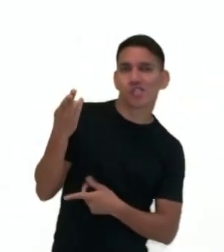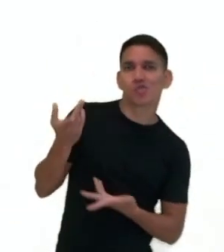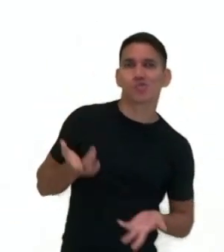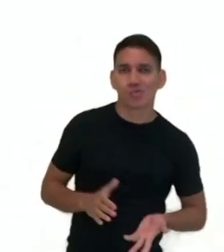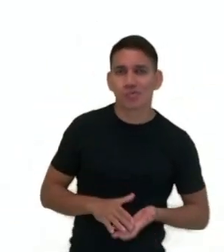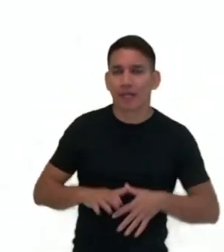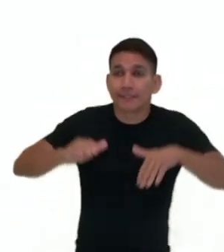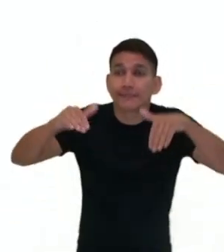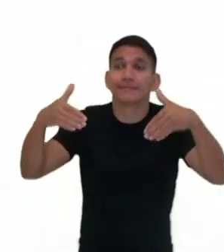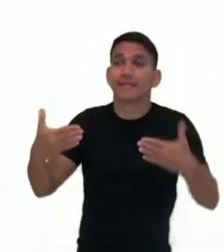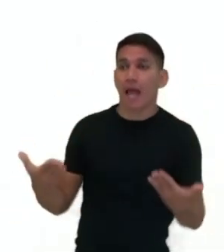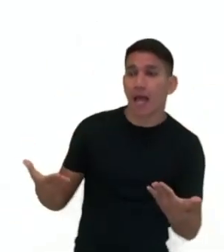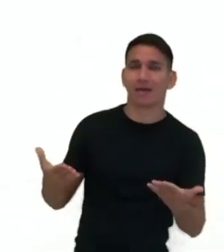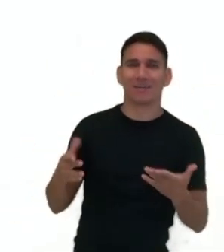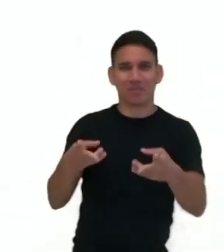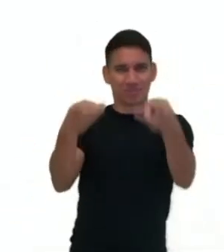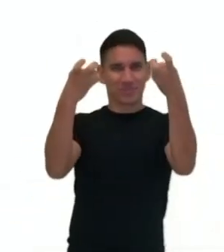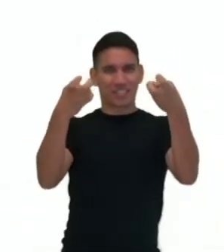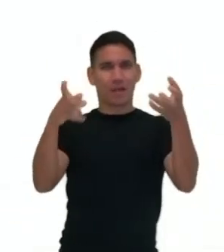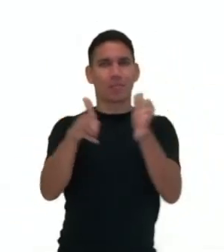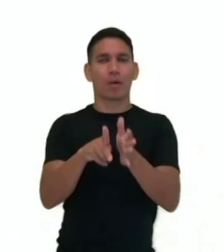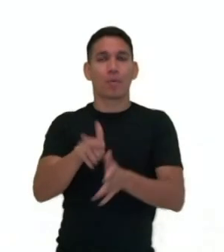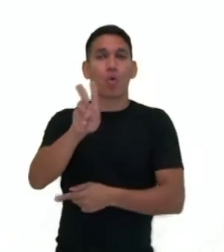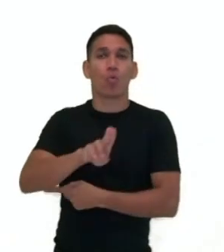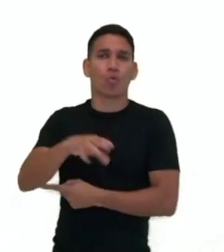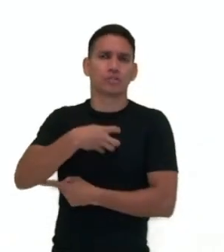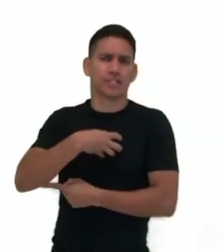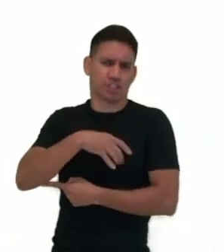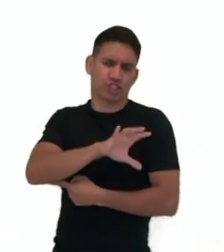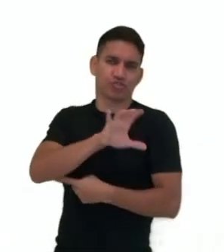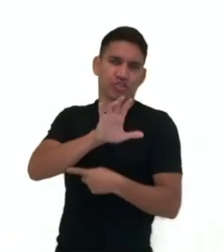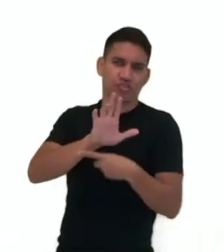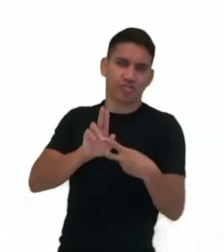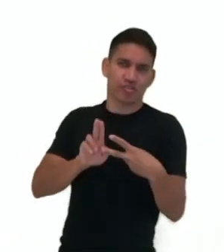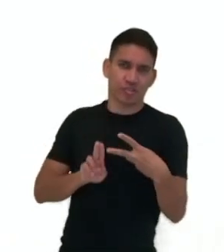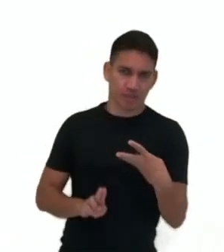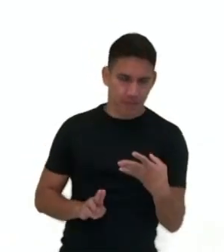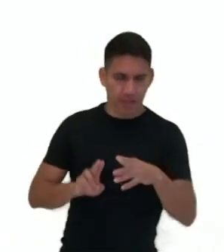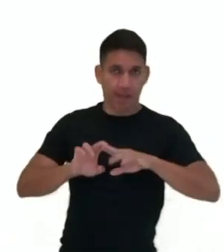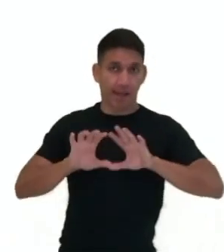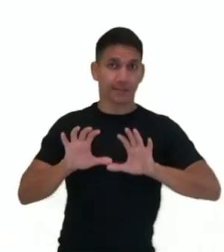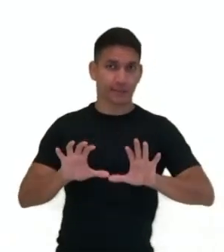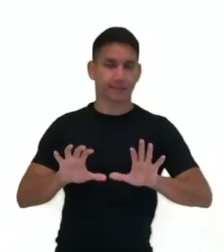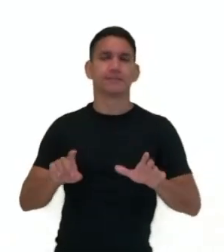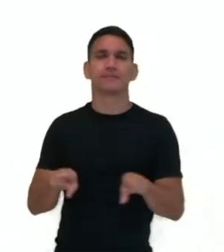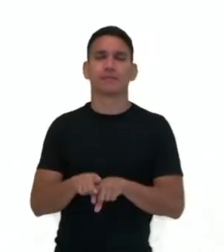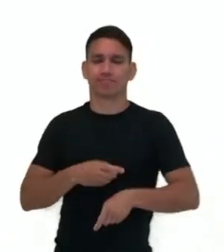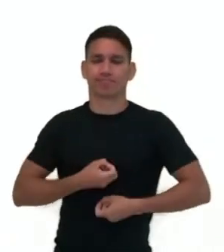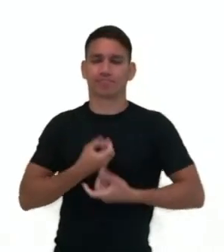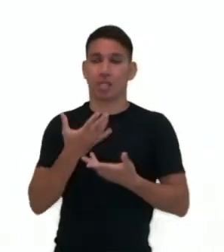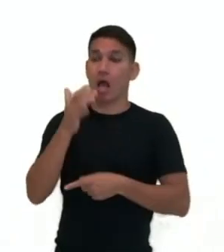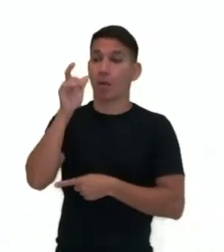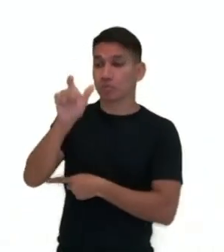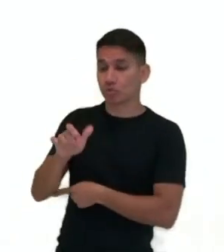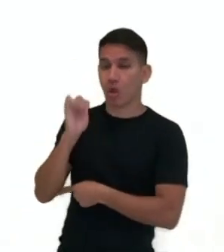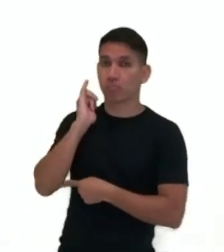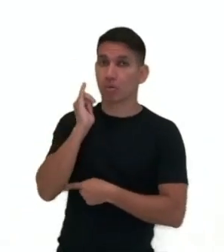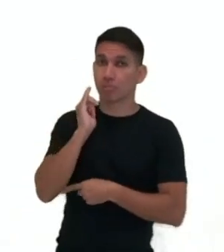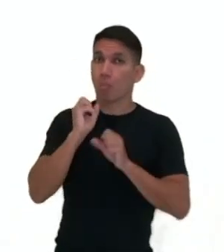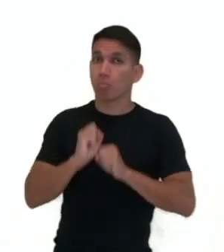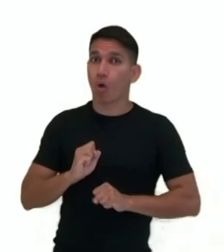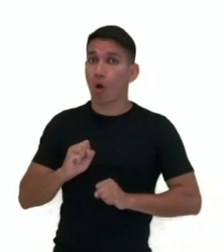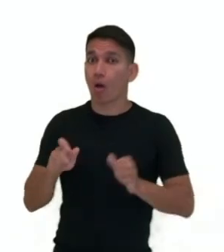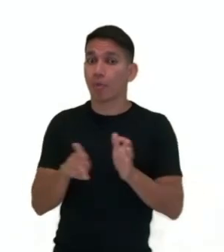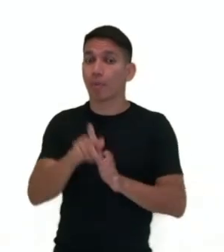então. Então tente, né, utilizar algumas dessas expressões. O narrador ele pode relatar os gestos e as